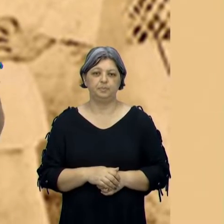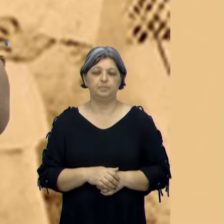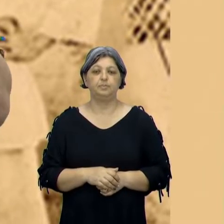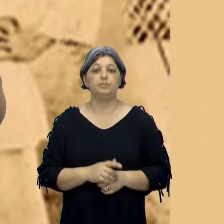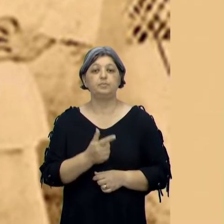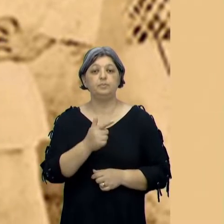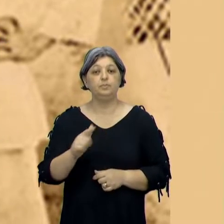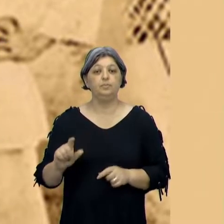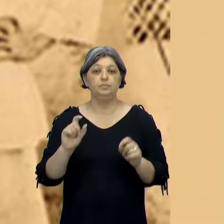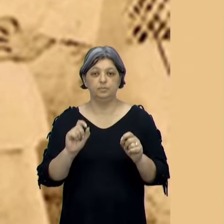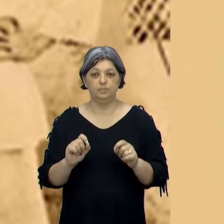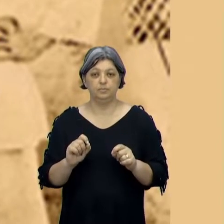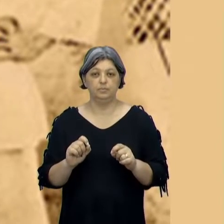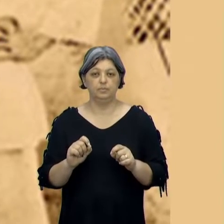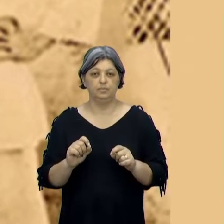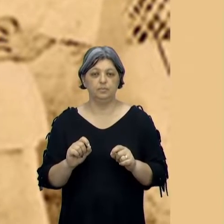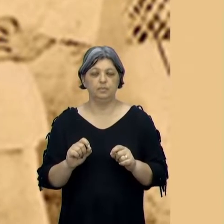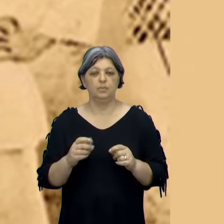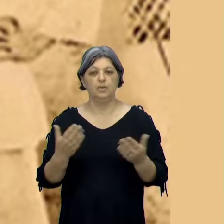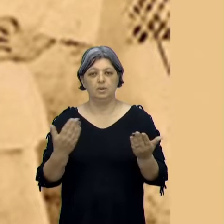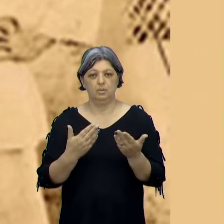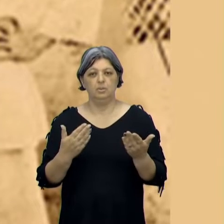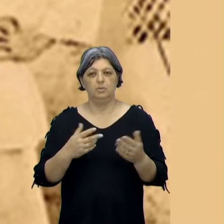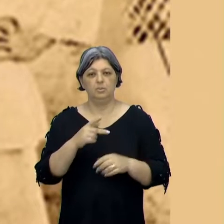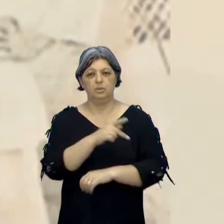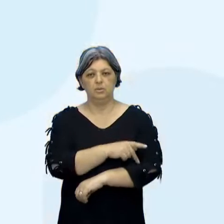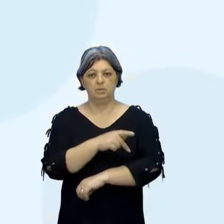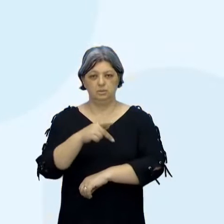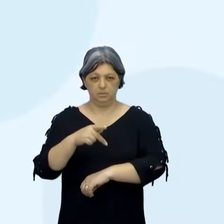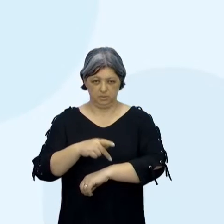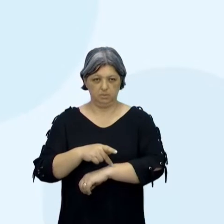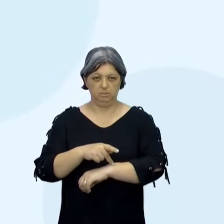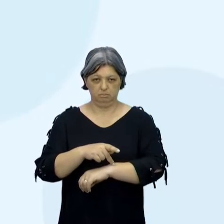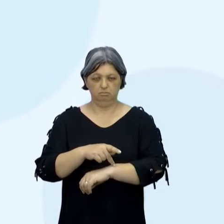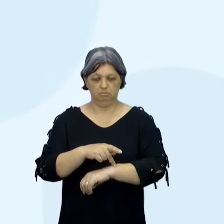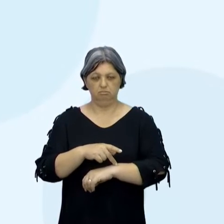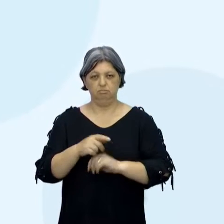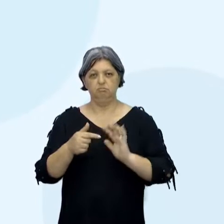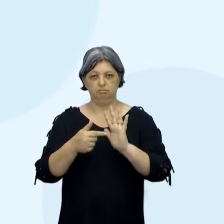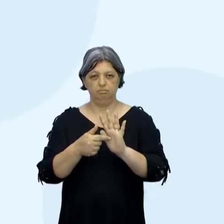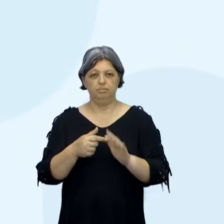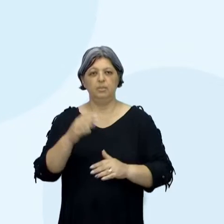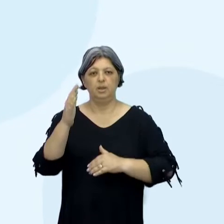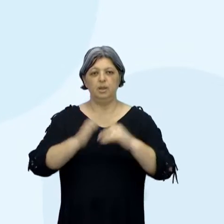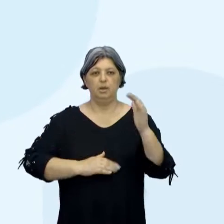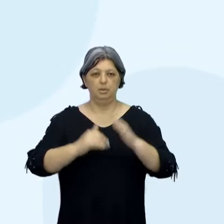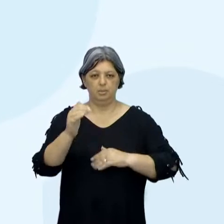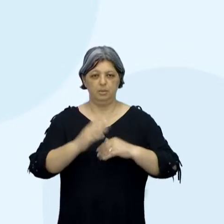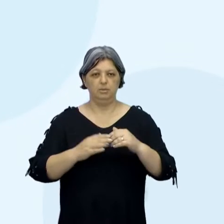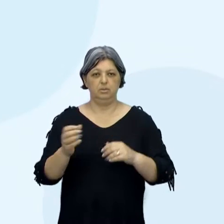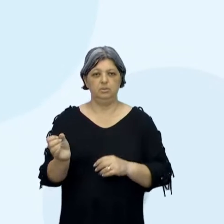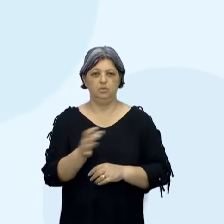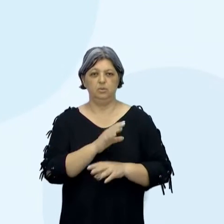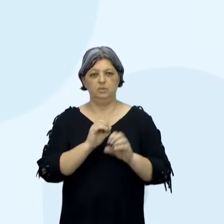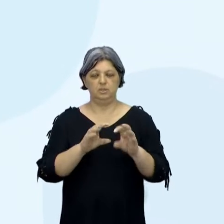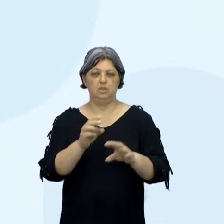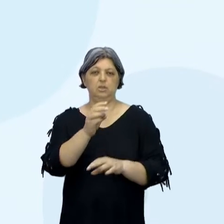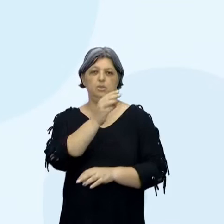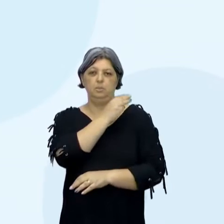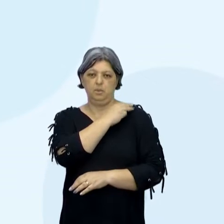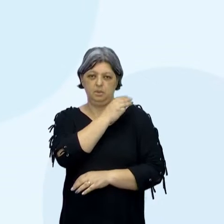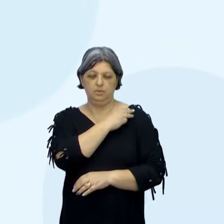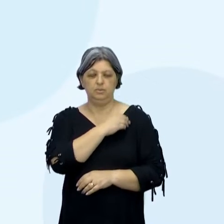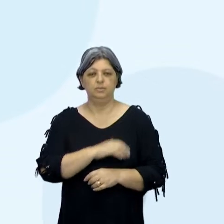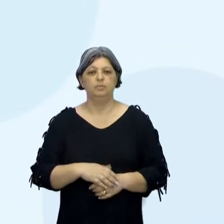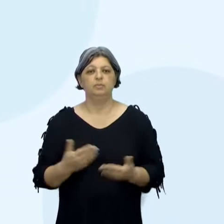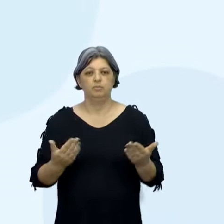Pessoal, agora para a gente ter o nosso respaldo aí pedagógico, tá aí na tela para vocês, a habilidade do novo ensino médio, a que a